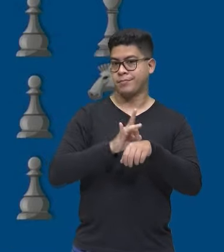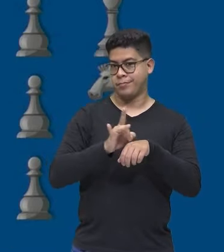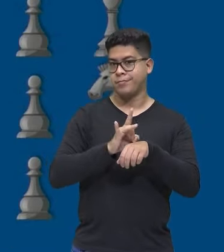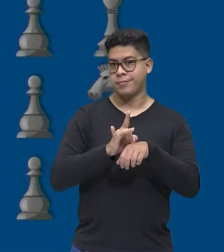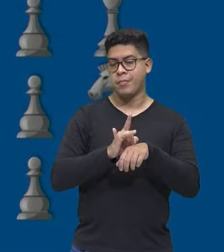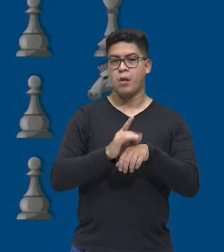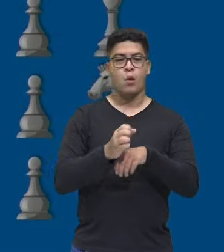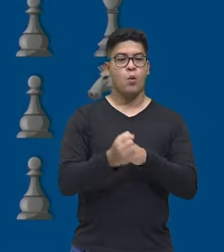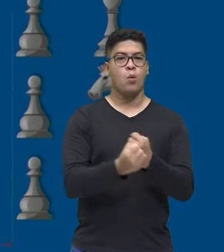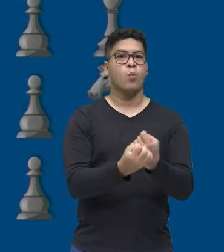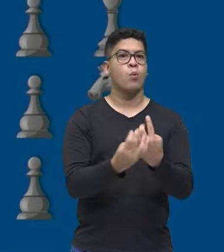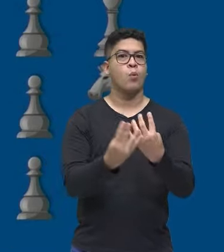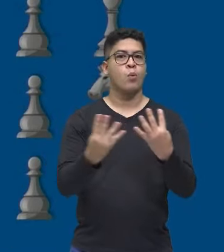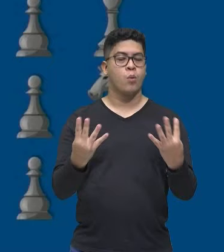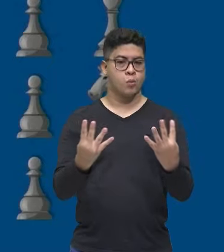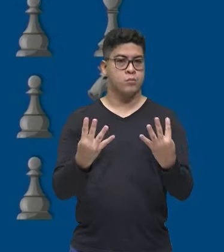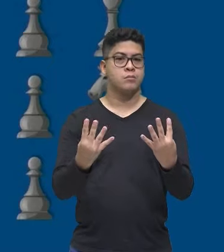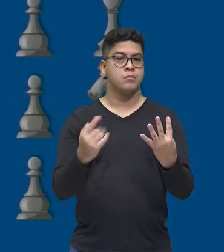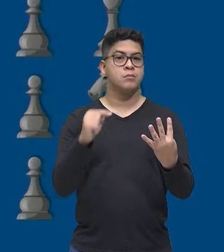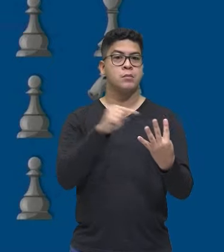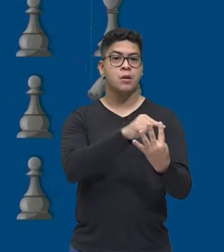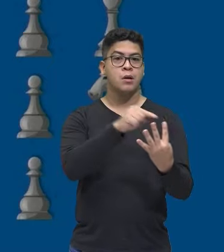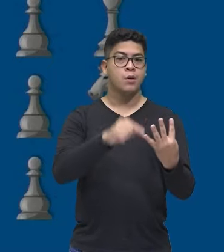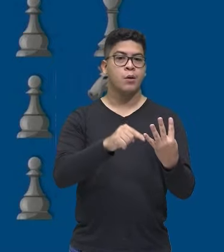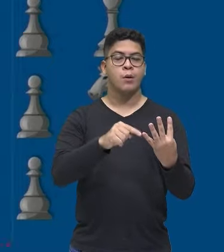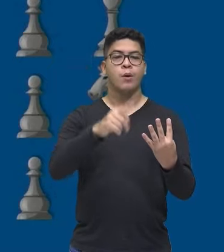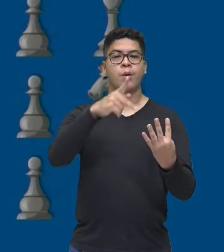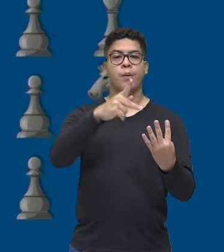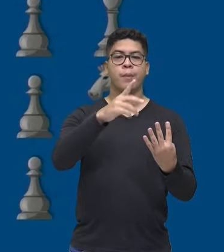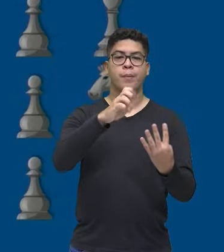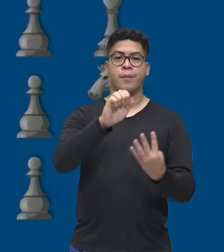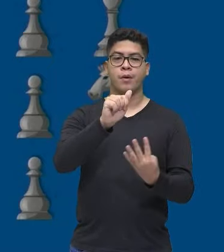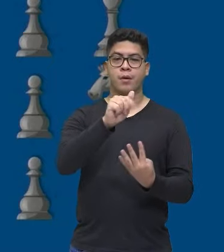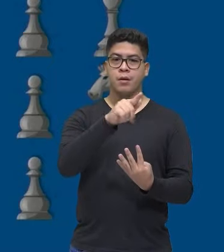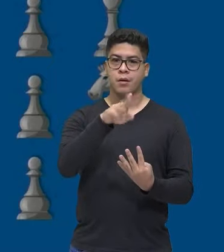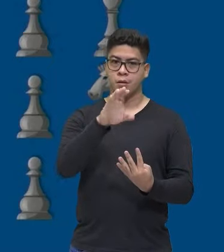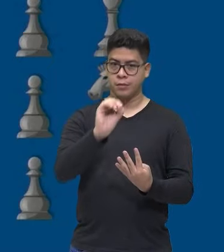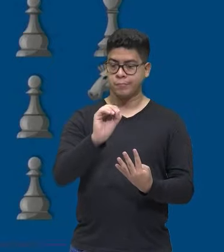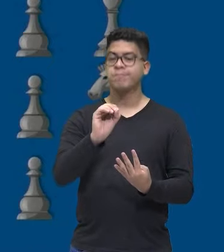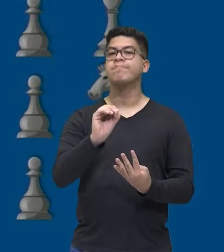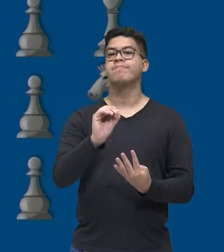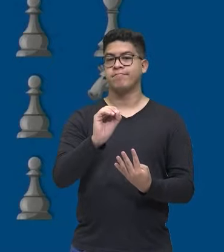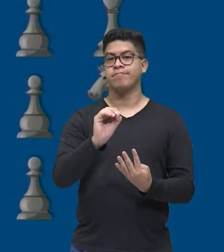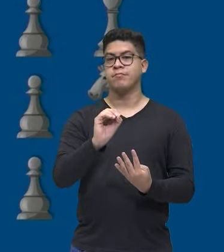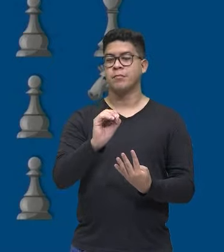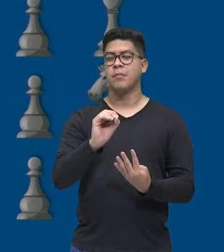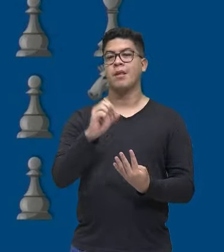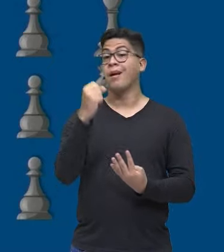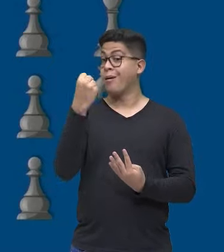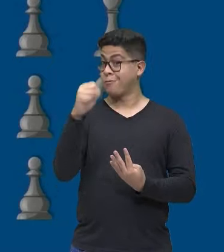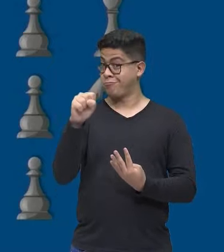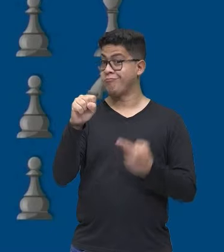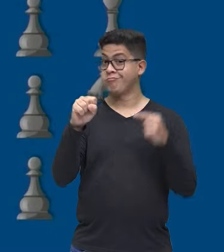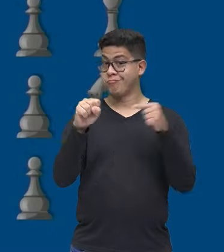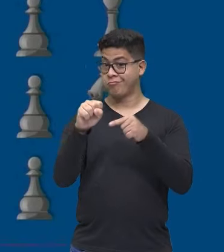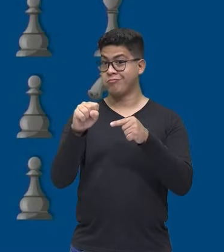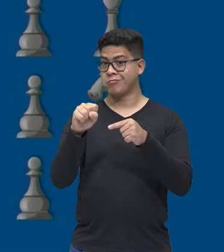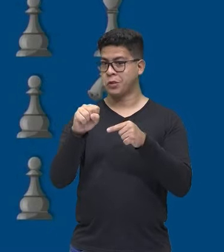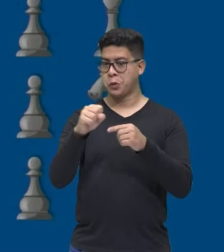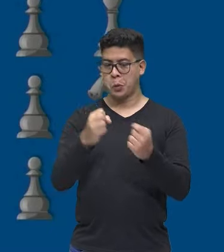aí todos os peões, lembrem-se, são 8. Então eles estão aqui, ó,